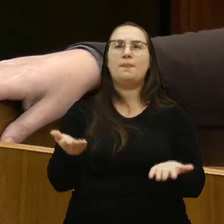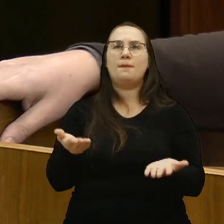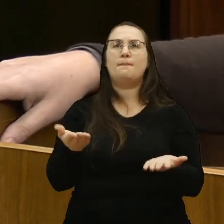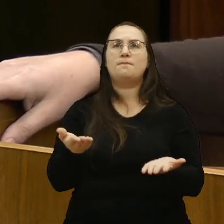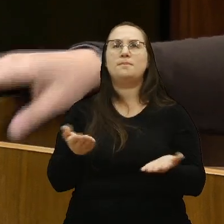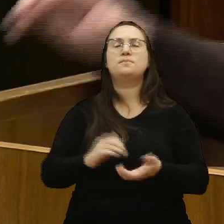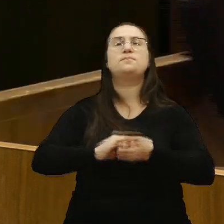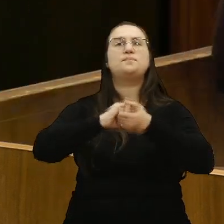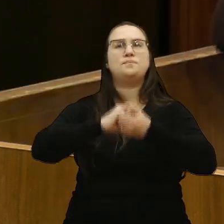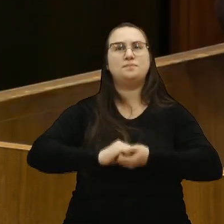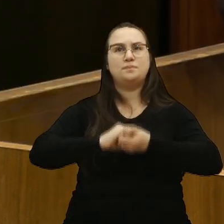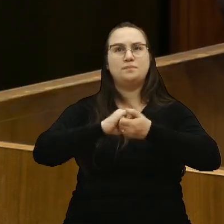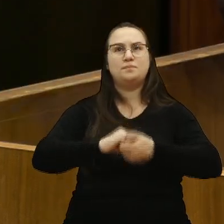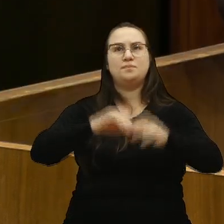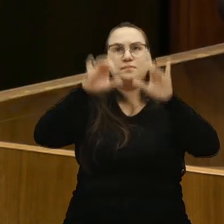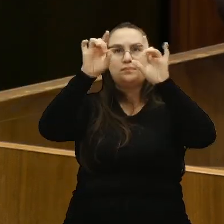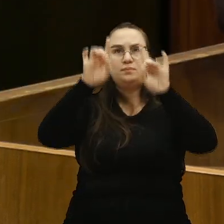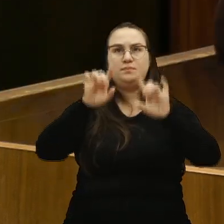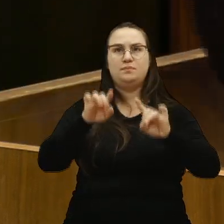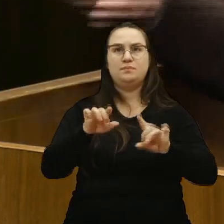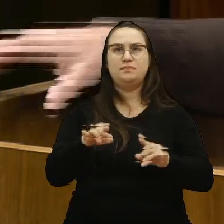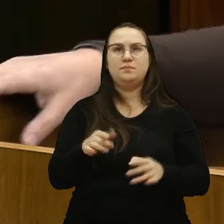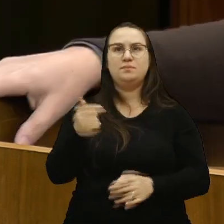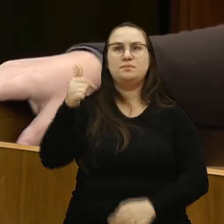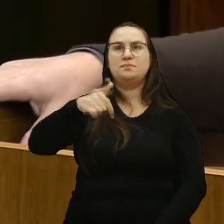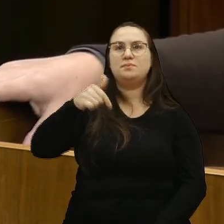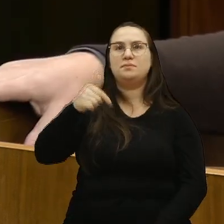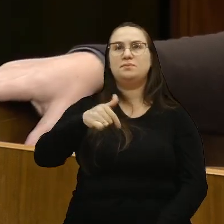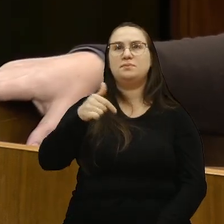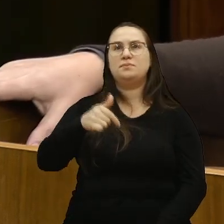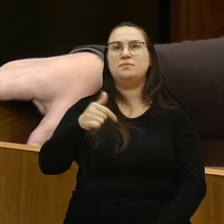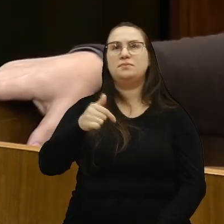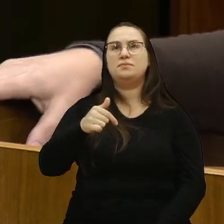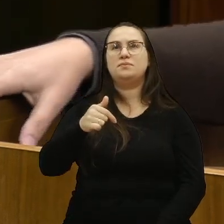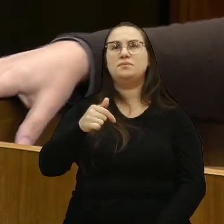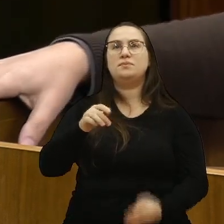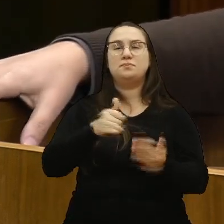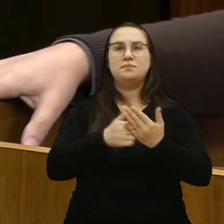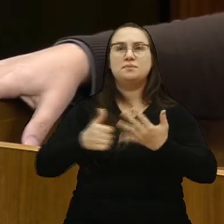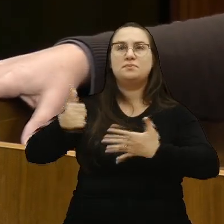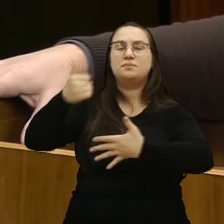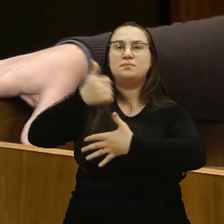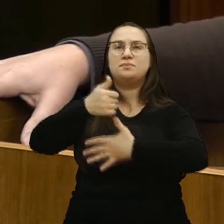cumprimentos, e em especial também aqueles que estão nos dando o privilégio de estar aqui